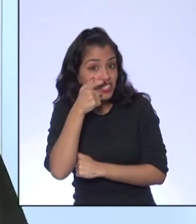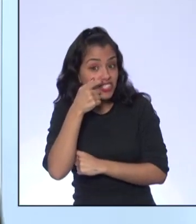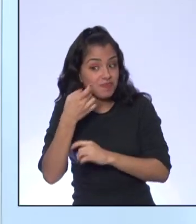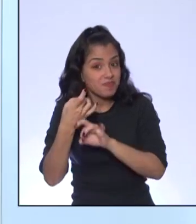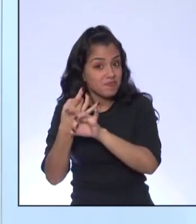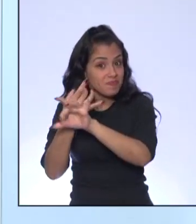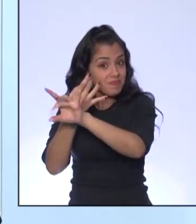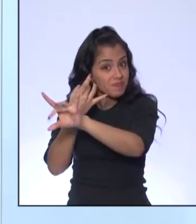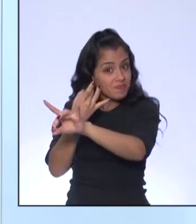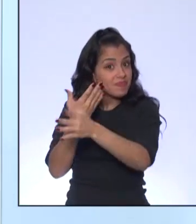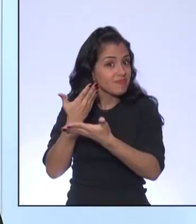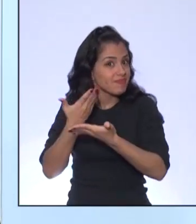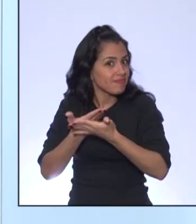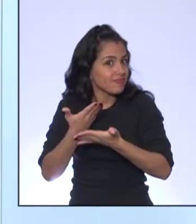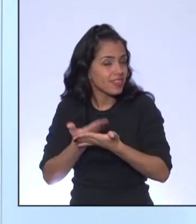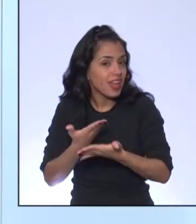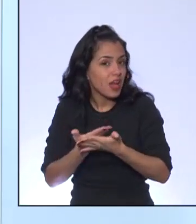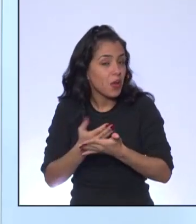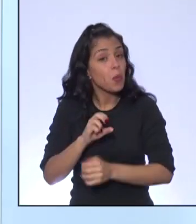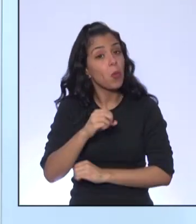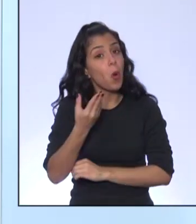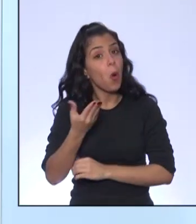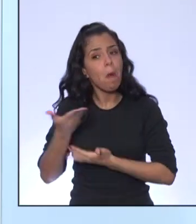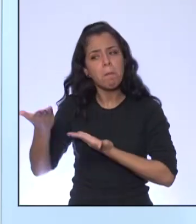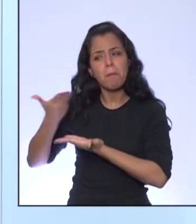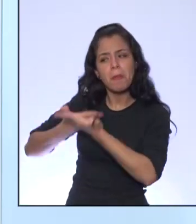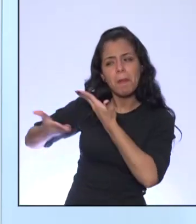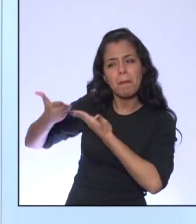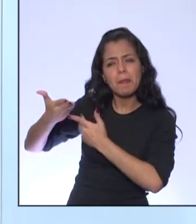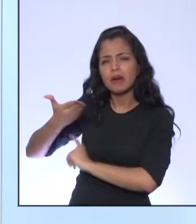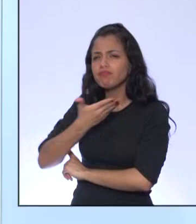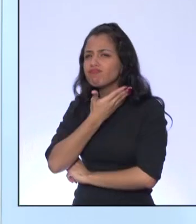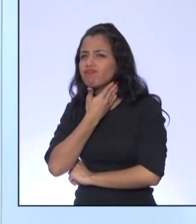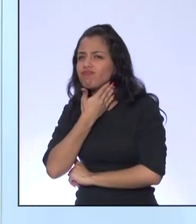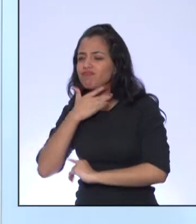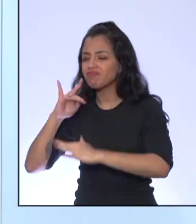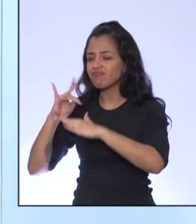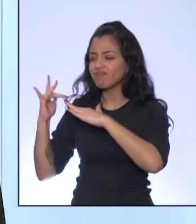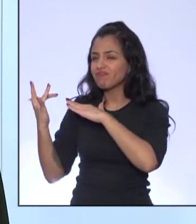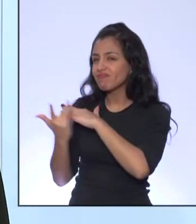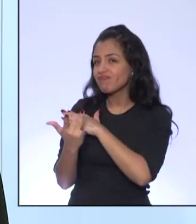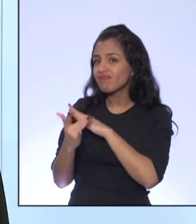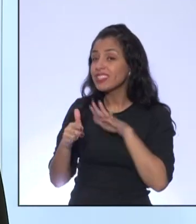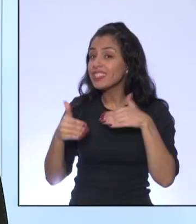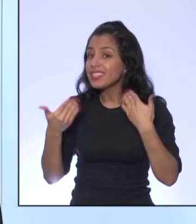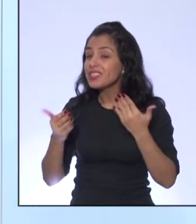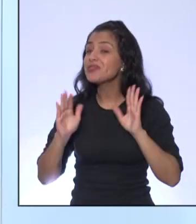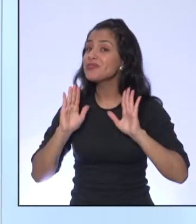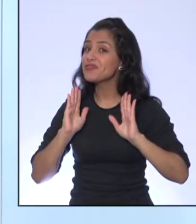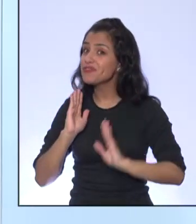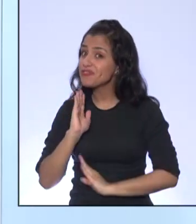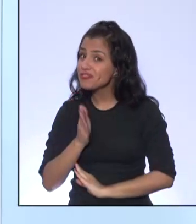com alguém pelas redes sociais. Então, já é também um momento de interação.